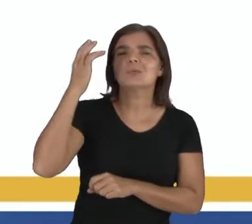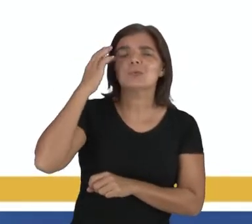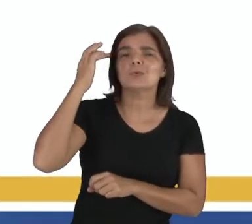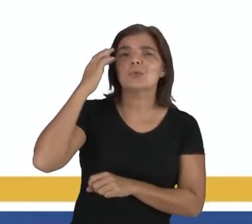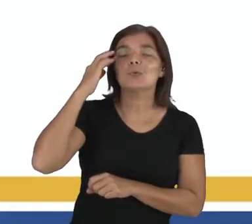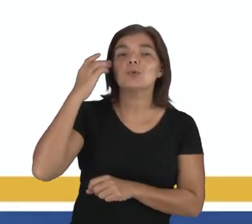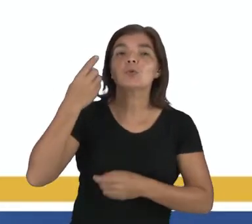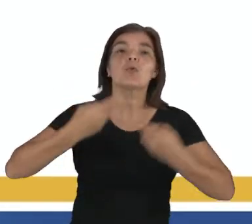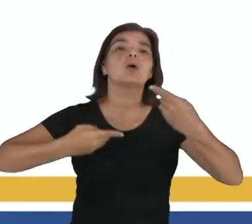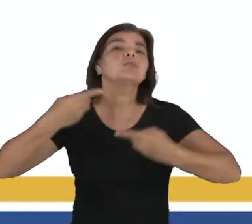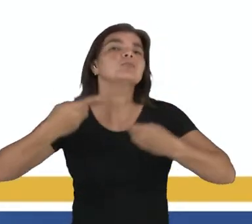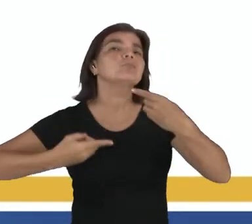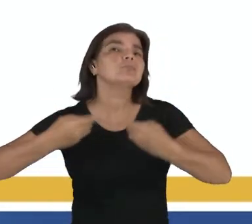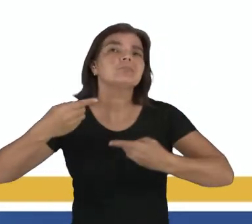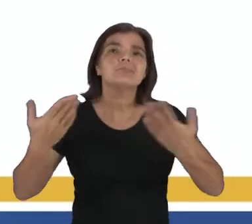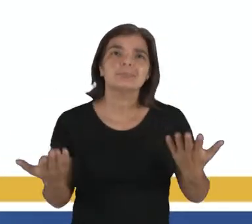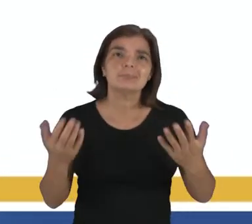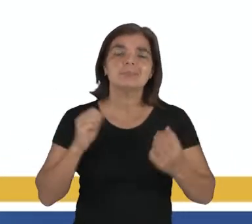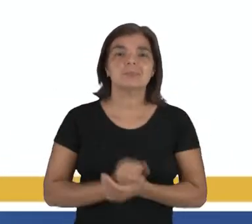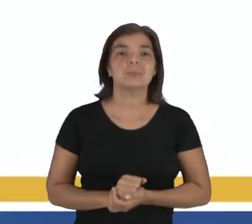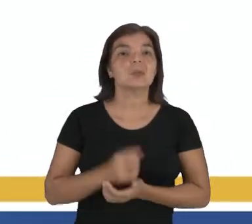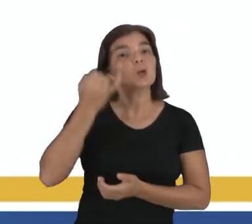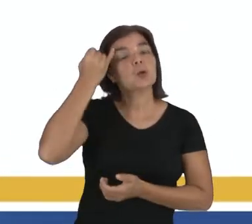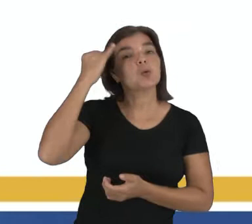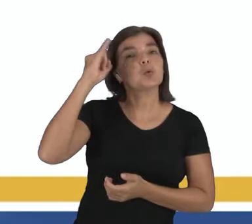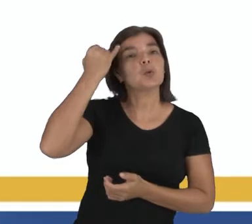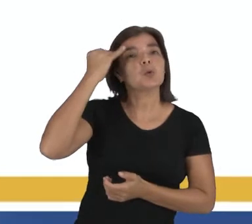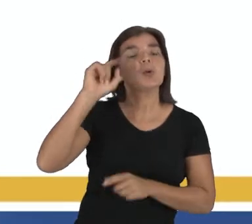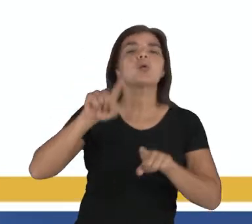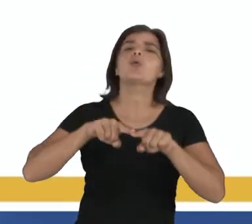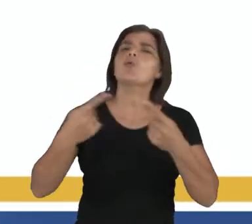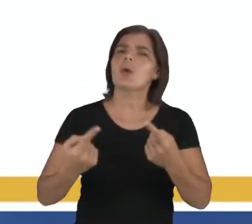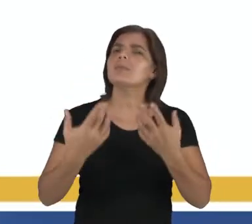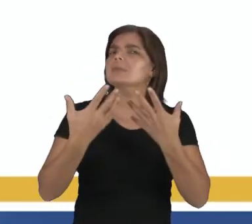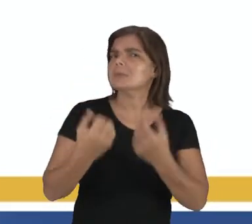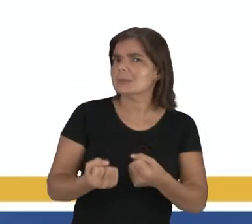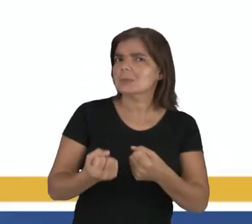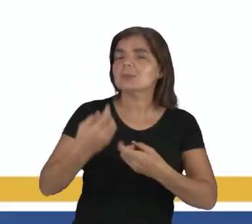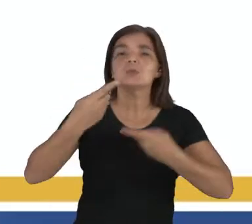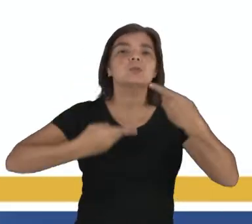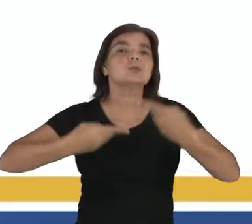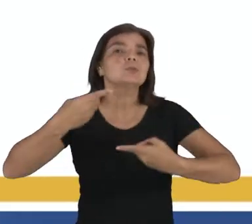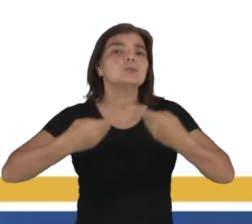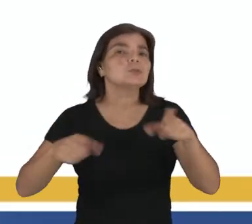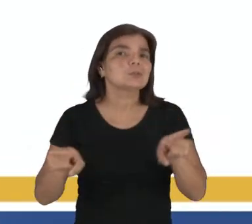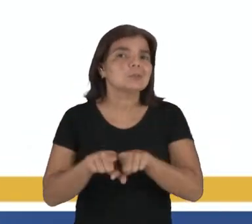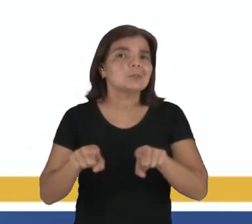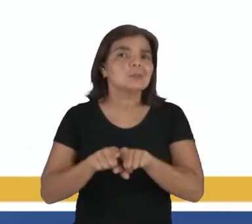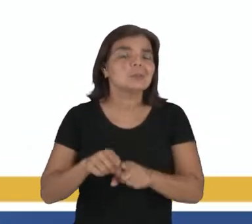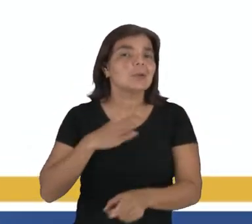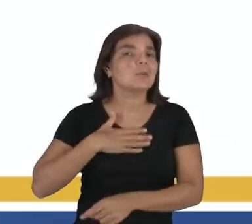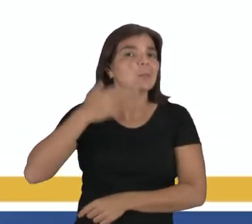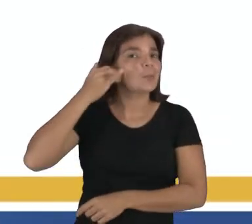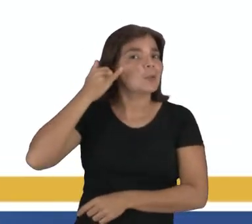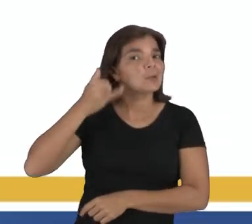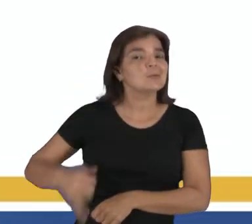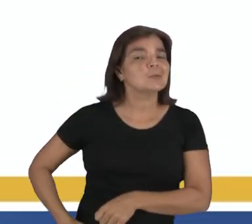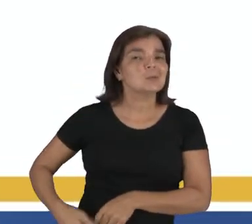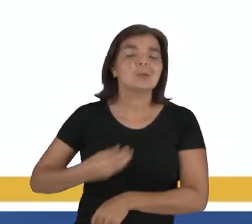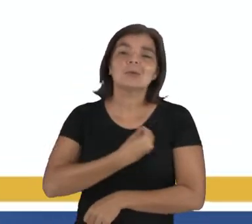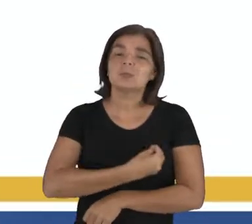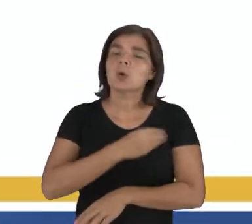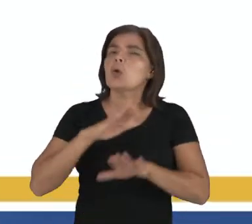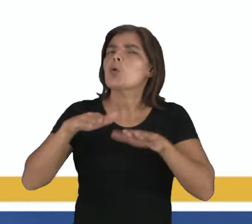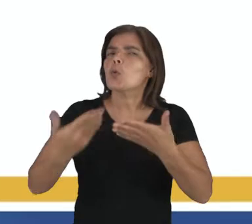o autor vai discutir? Que ideia será defendida por ele? Meu celular, minha vida? Consegue imaginar